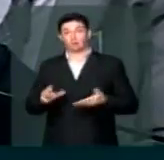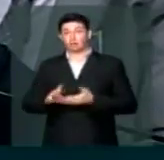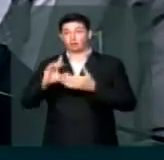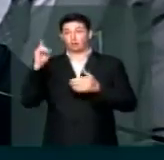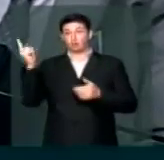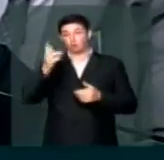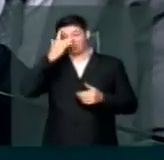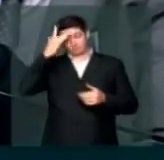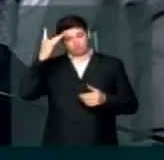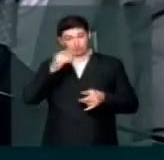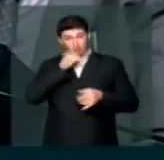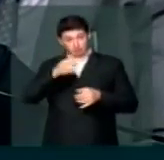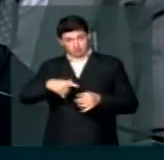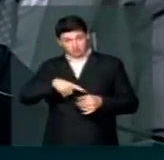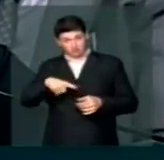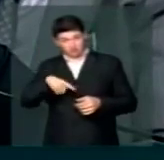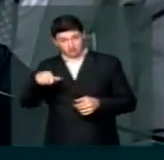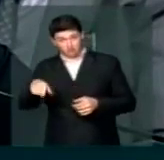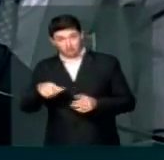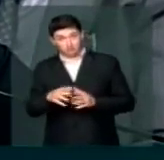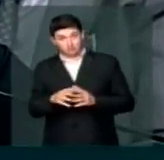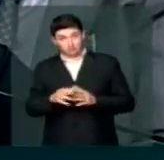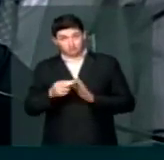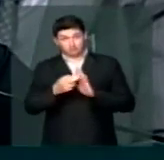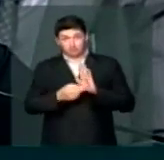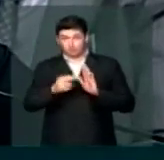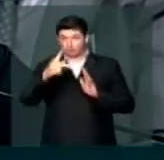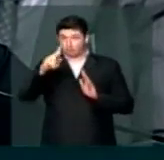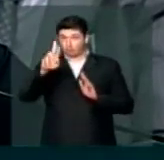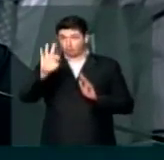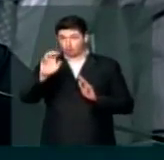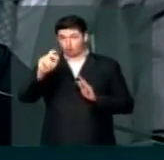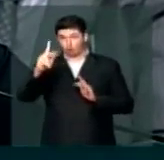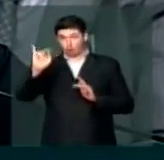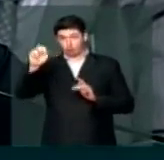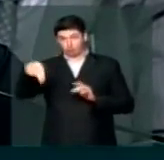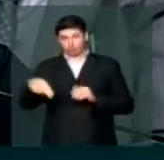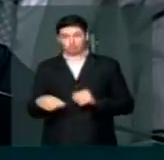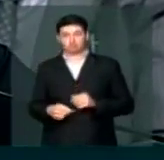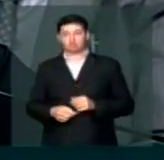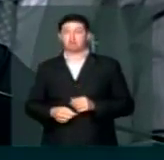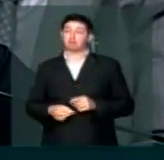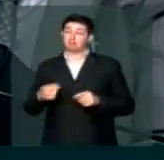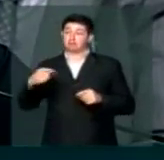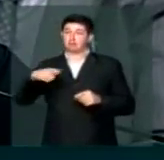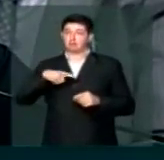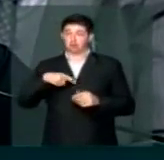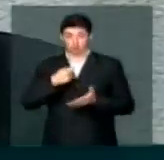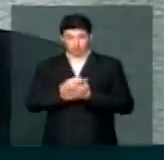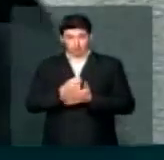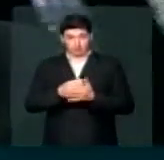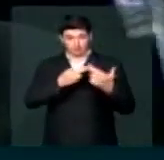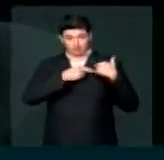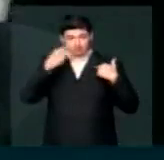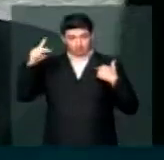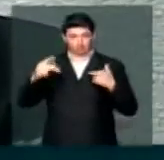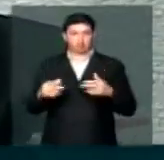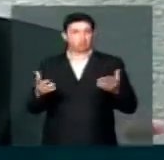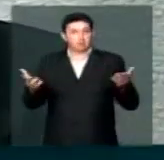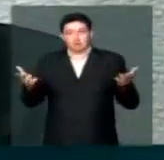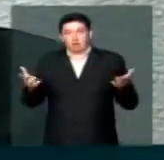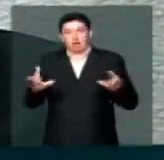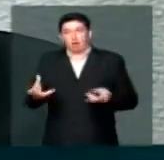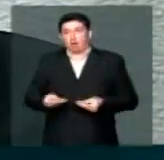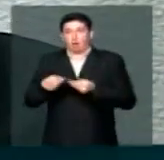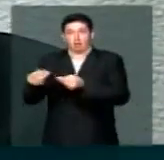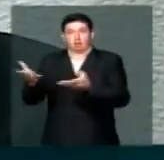os conselheiros tinham a informação da cláusula put option. Deveriam ter. A obrigação deles. Não, é o que